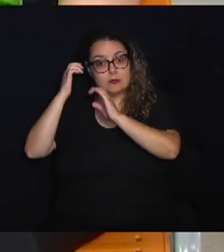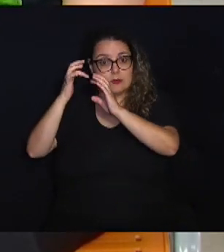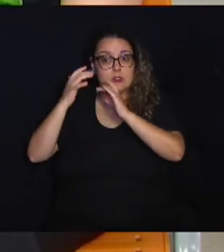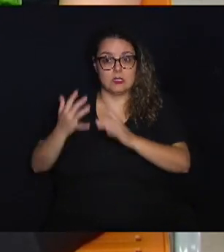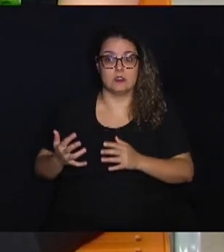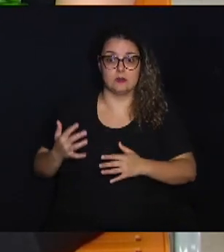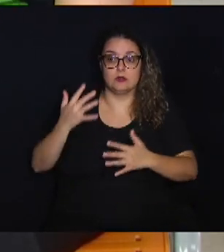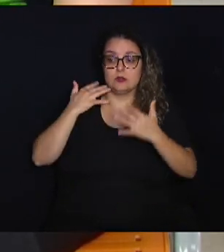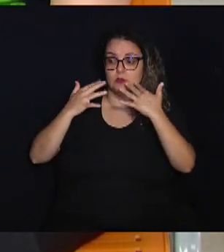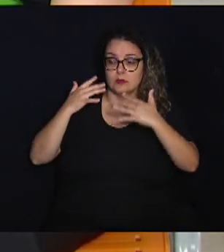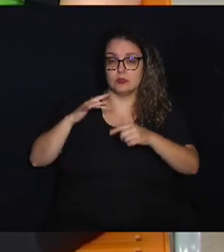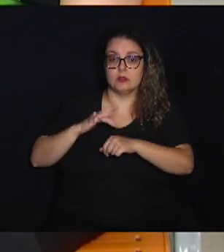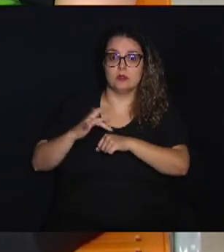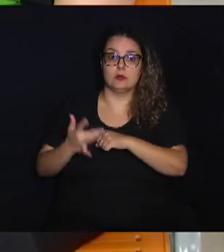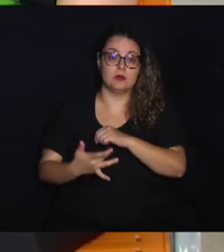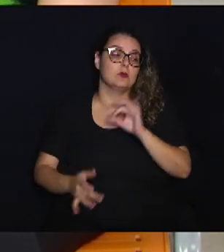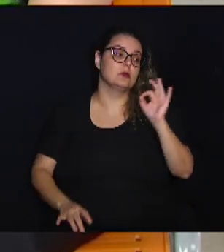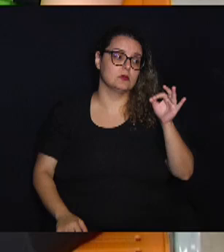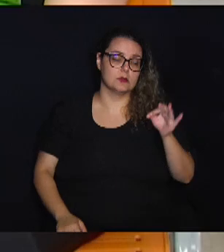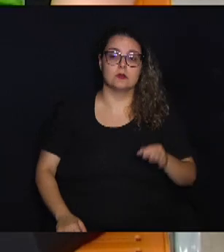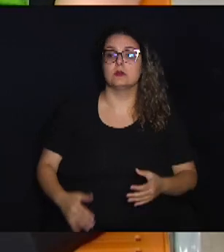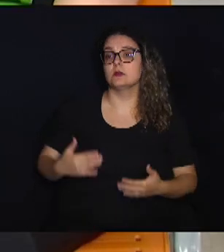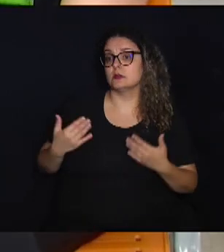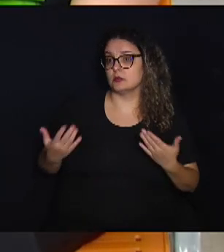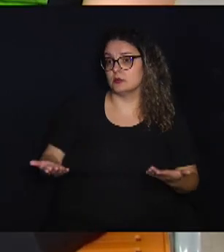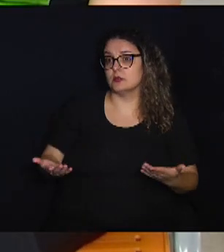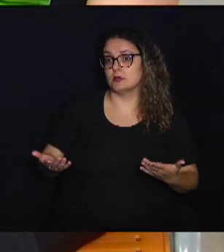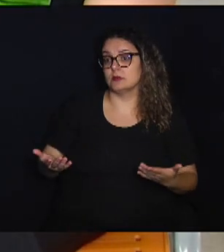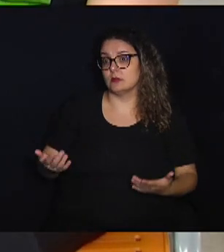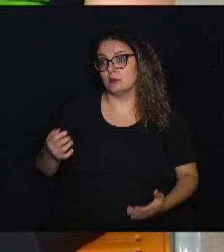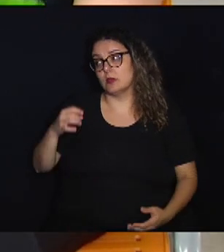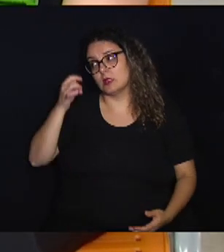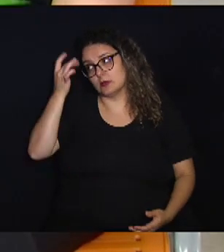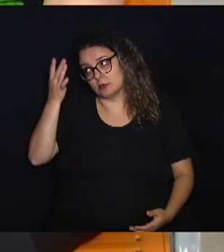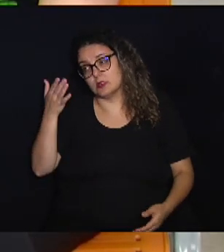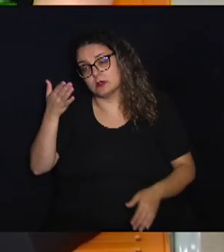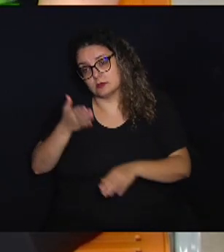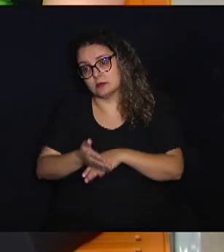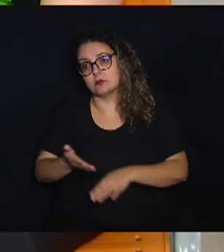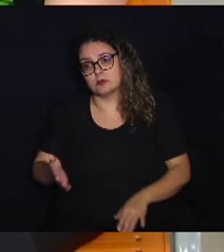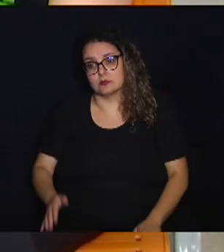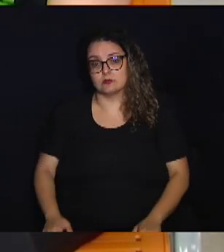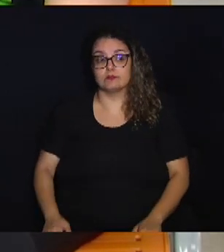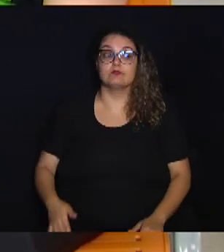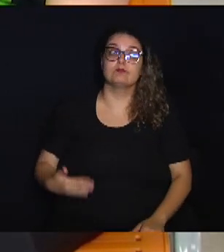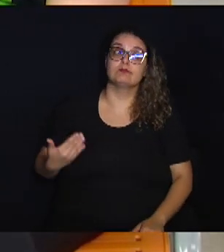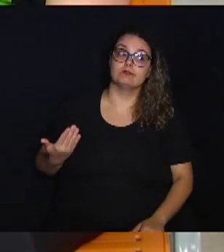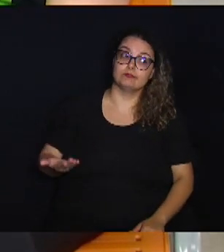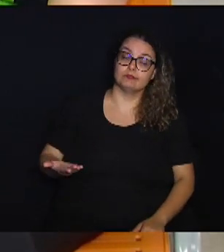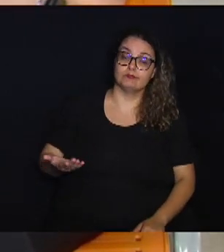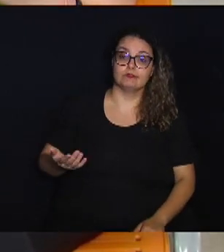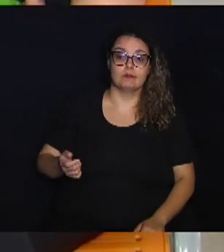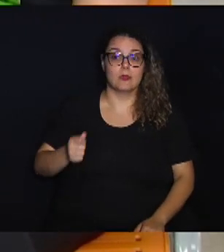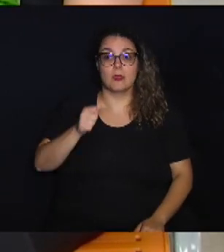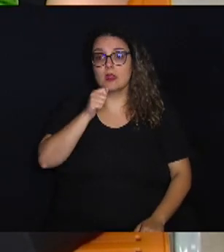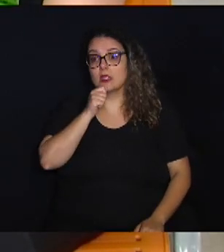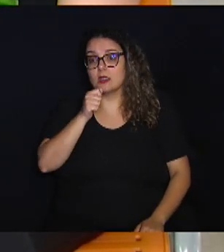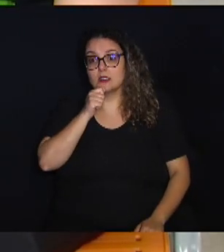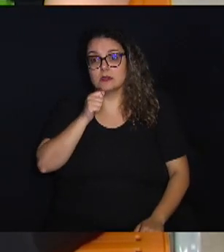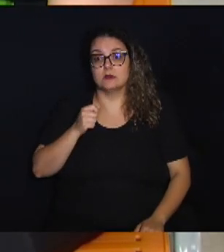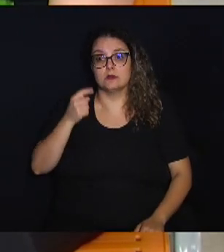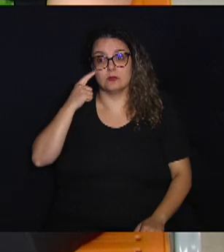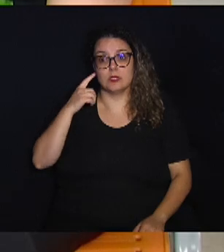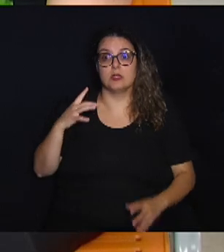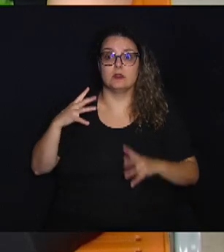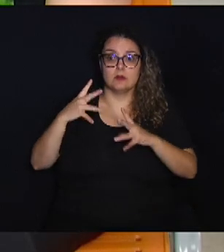redes sociais despertam. Com certeza. Então, ao mesmo tempo que ele pode ser mais facilmente acessado, ainda assim não em geral, né, de